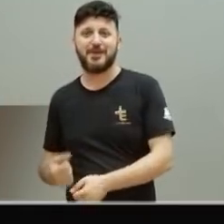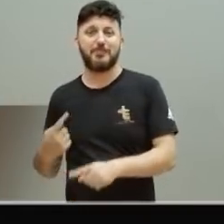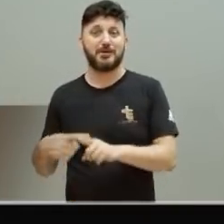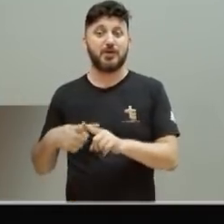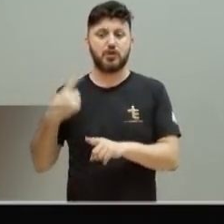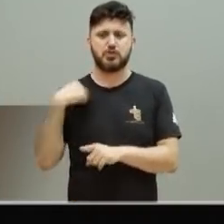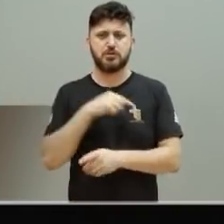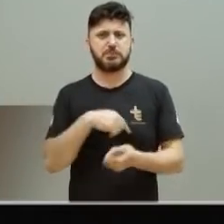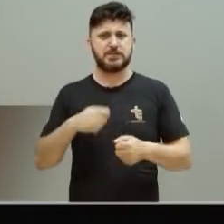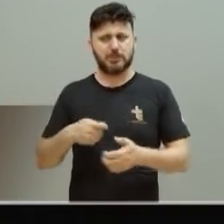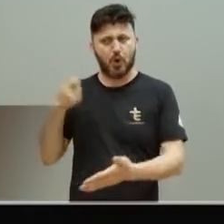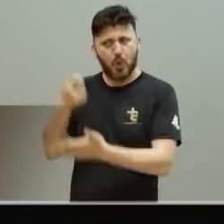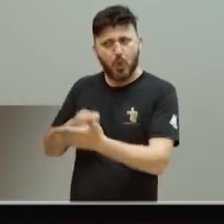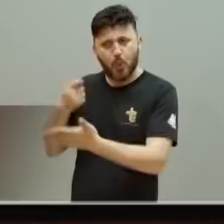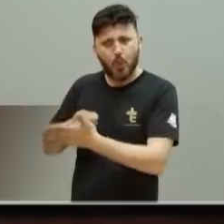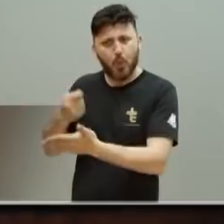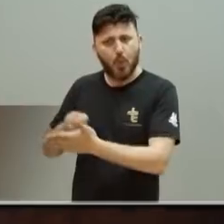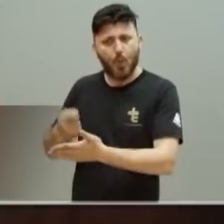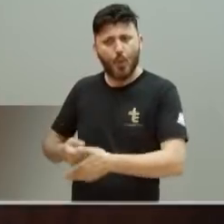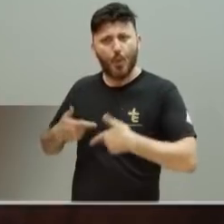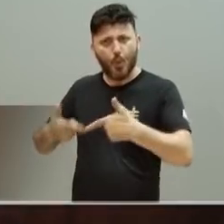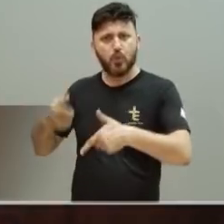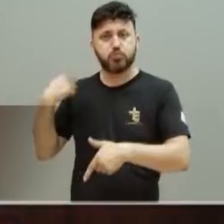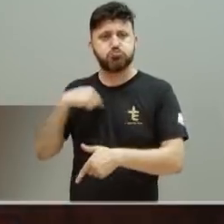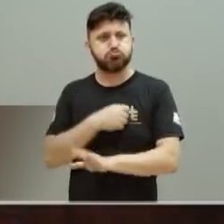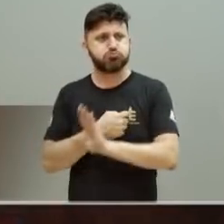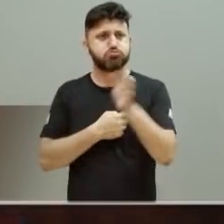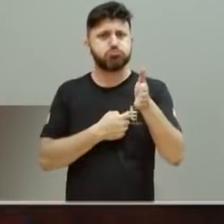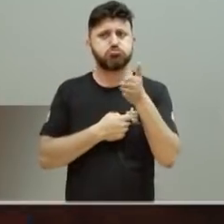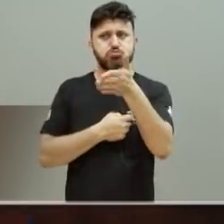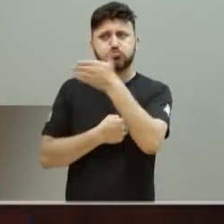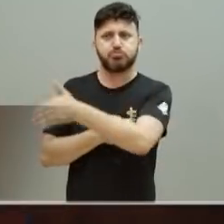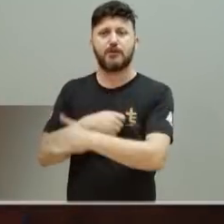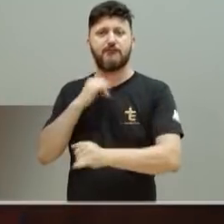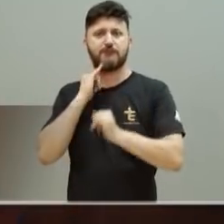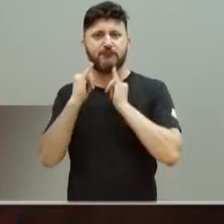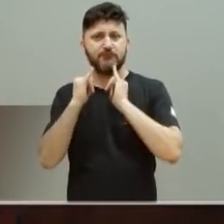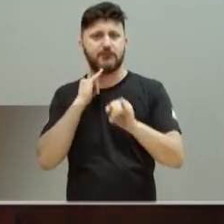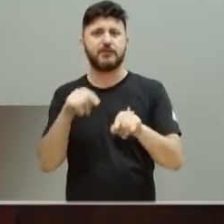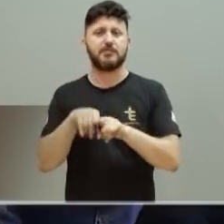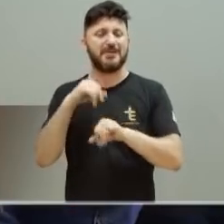para cima, vamos para as mídias, vamos chegar